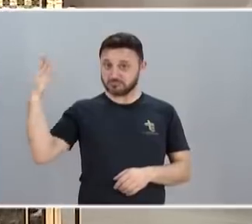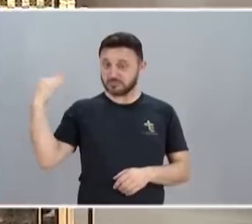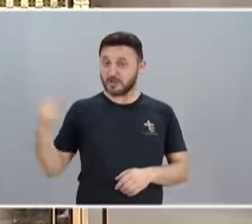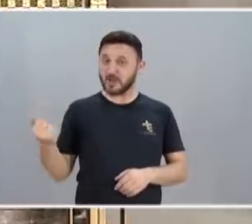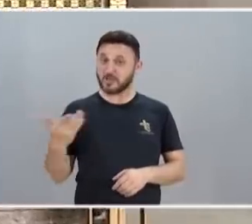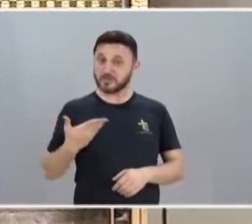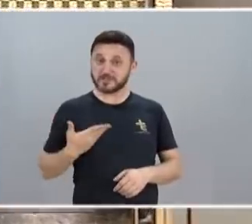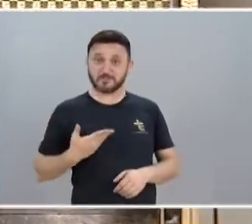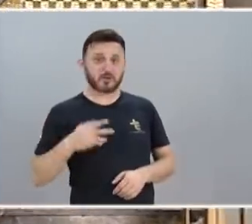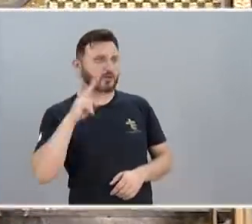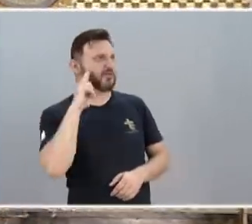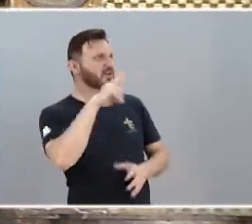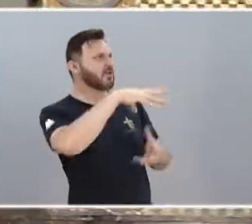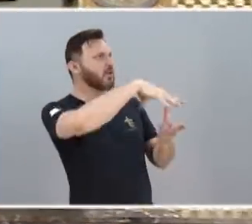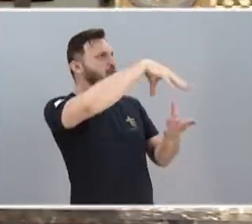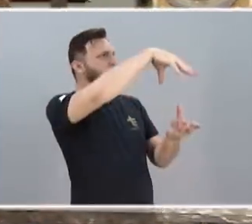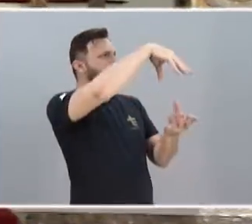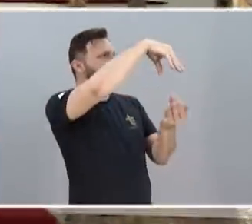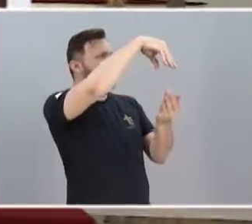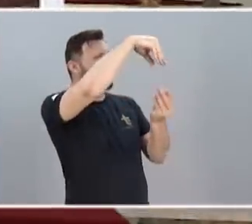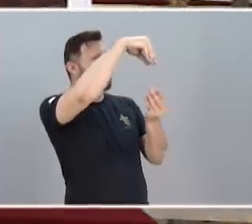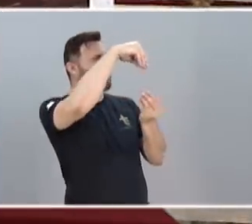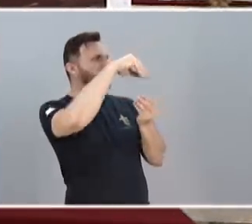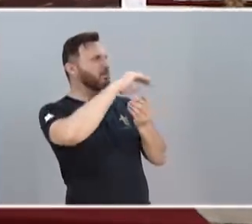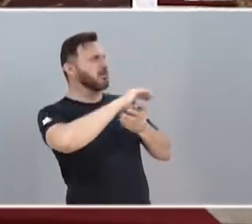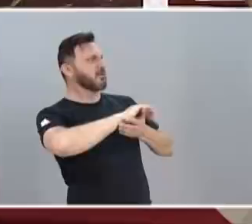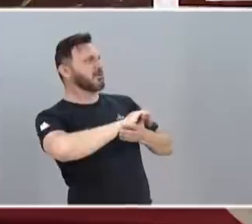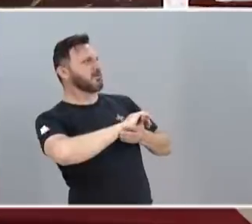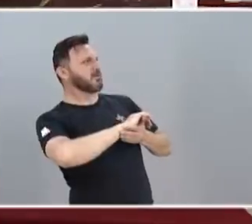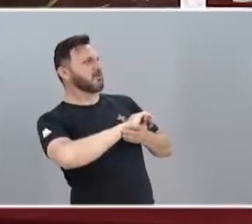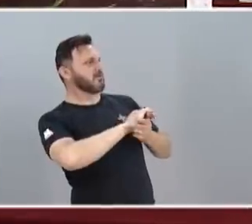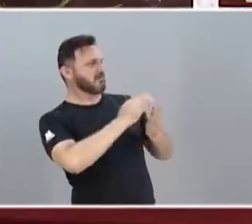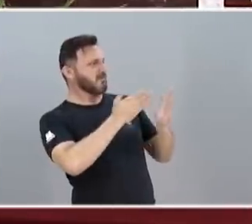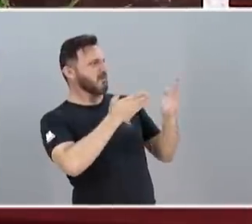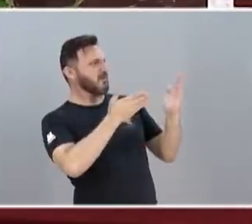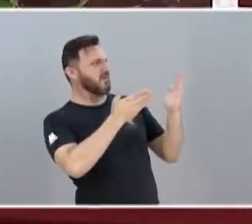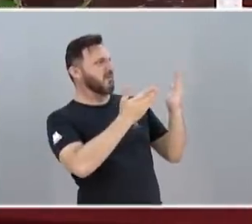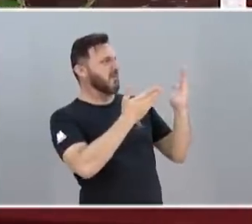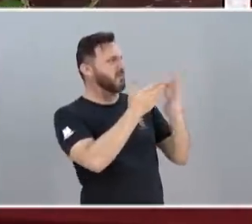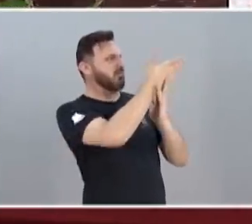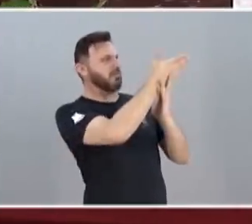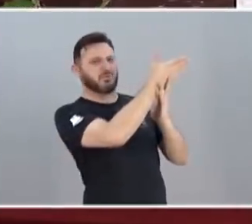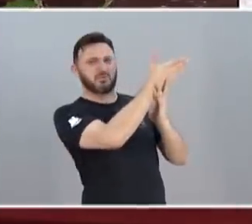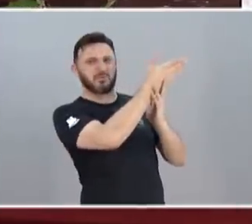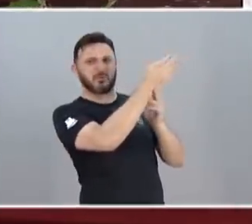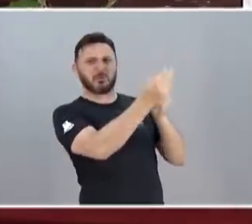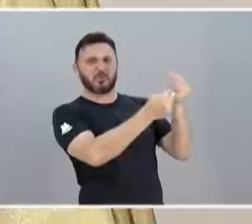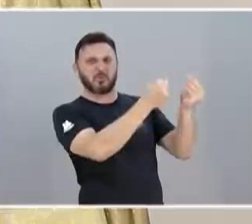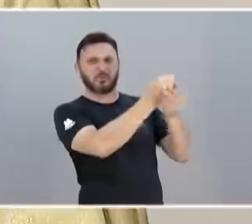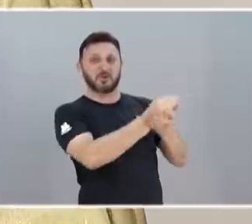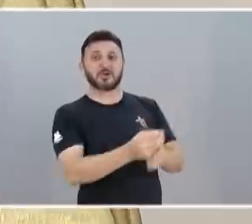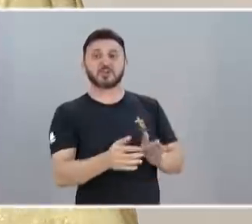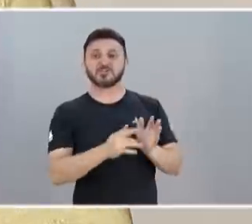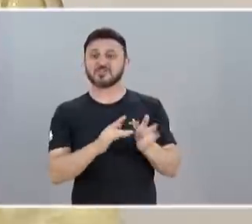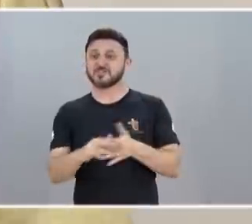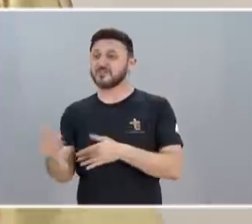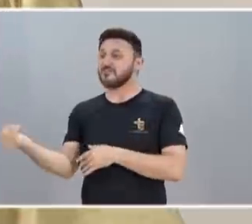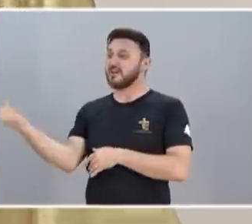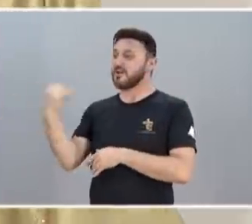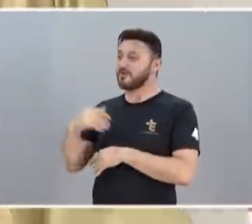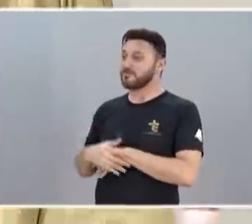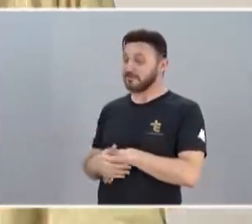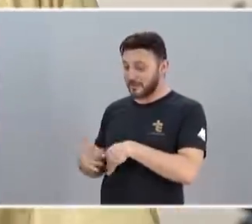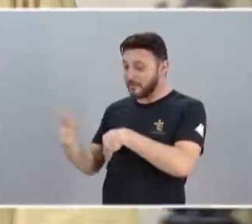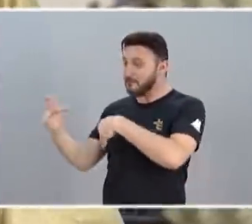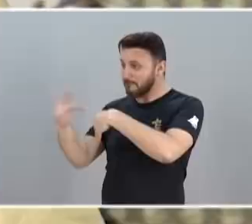disse, toque na minha mão. Ah, peraí meu, calma né. Vai devagar com a